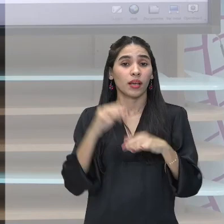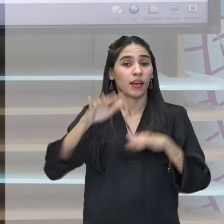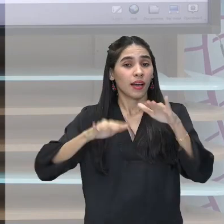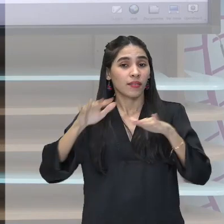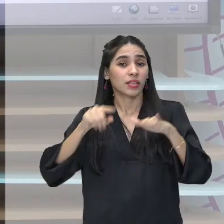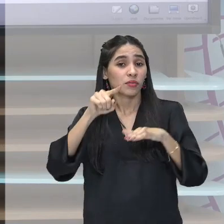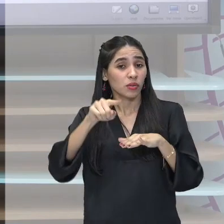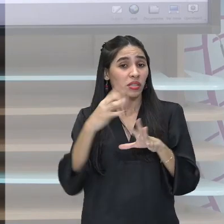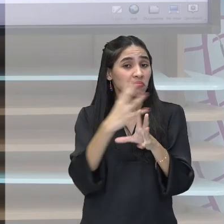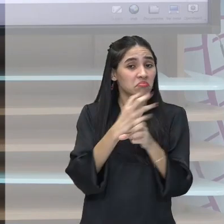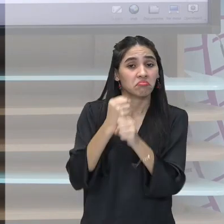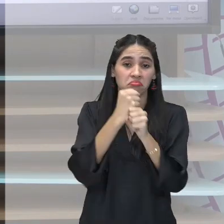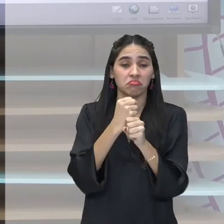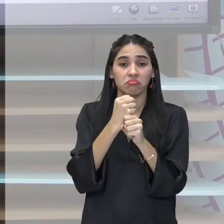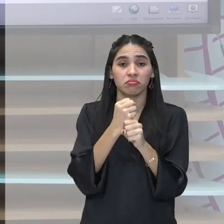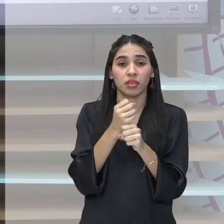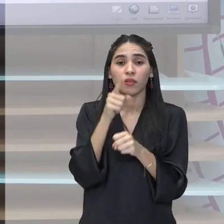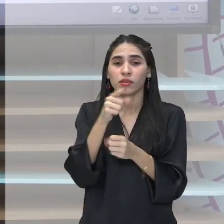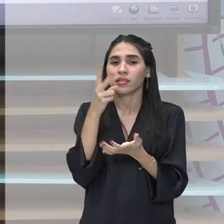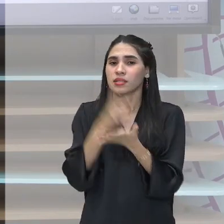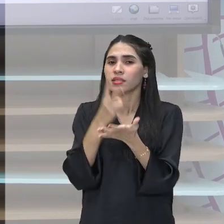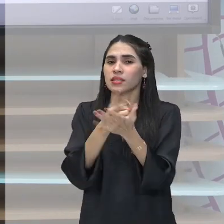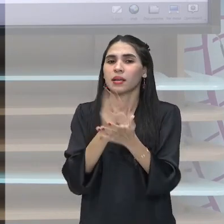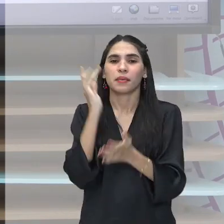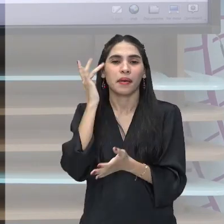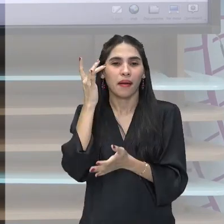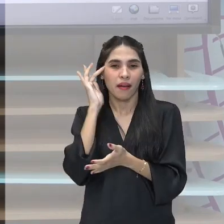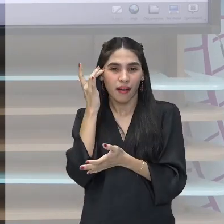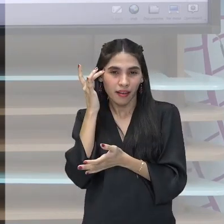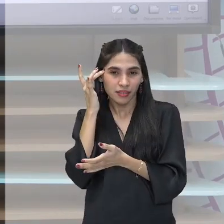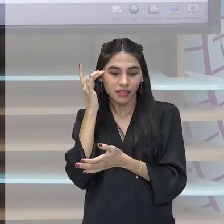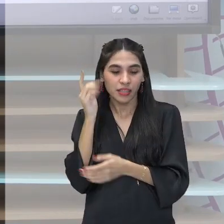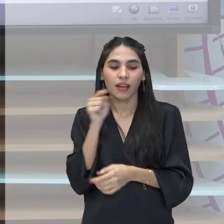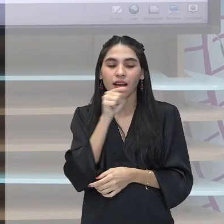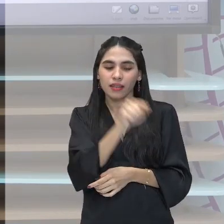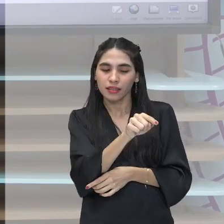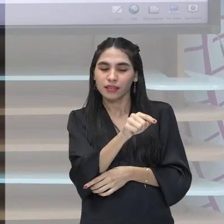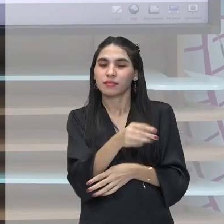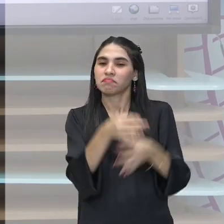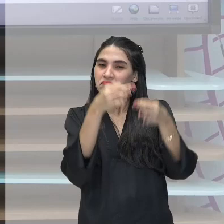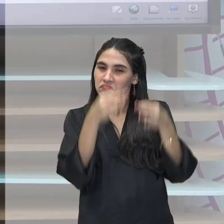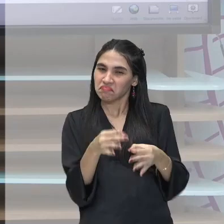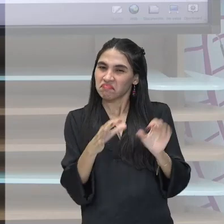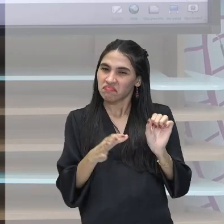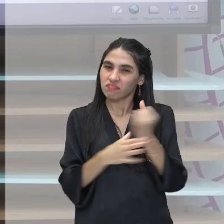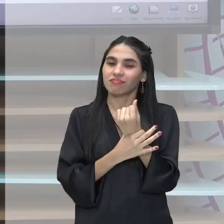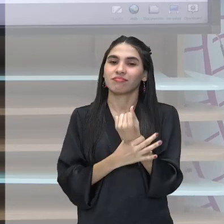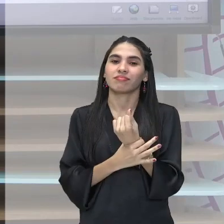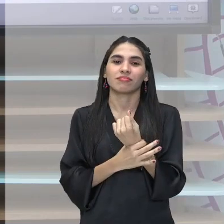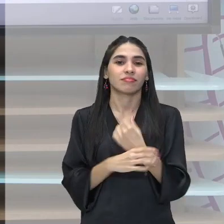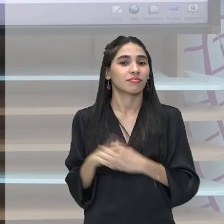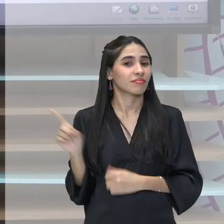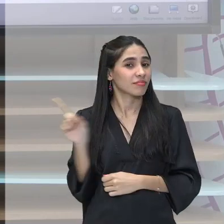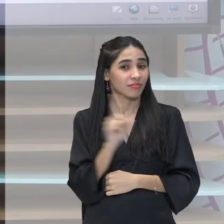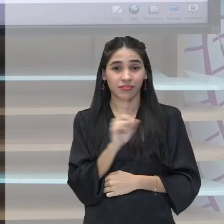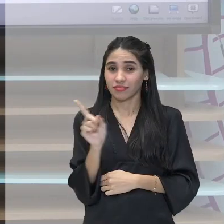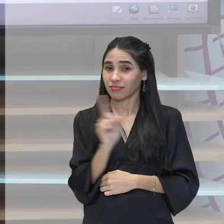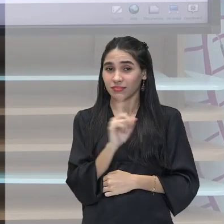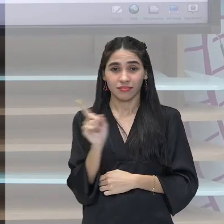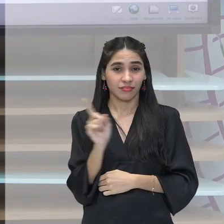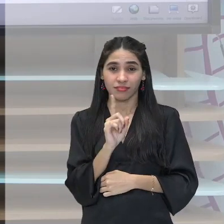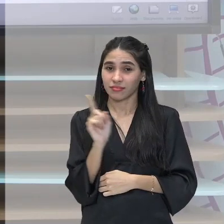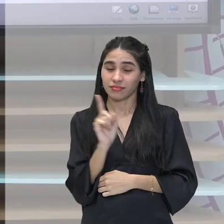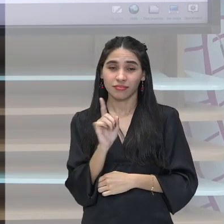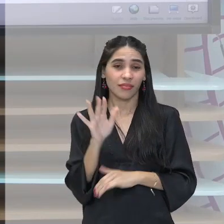faz uma conta e você sempre acha que aquele valor é fidedigno. Não.